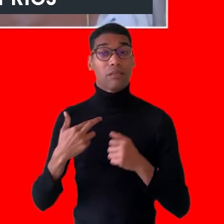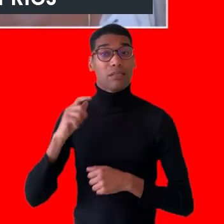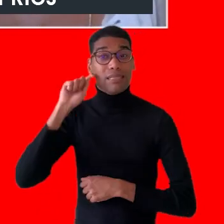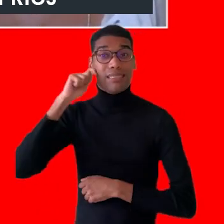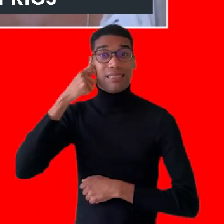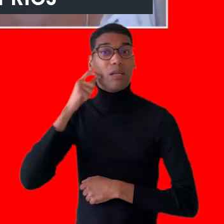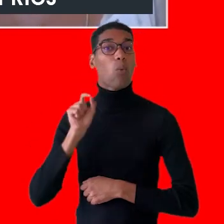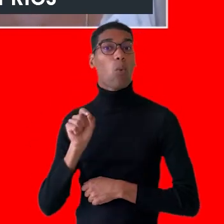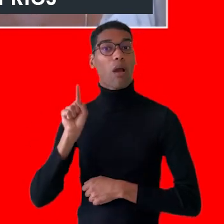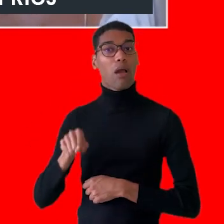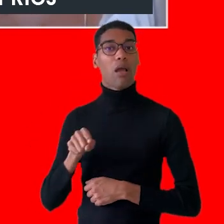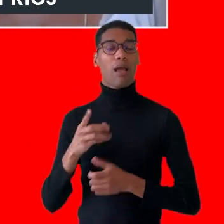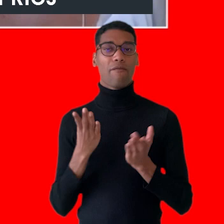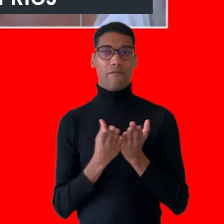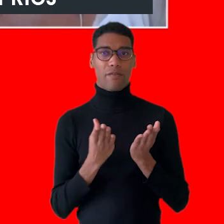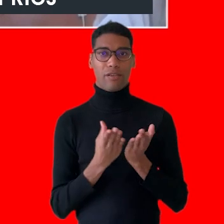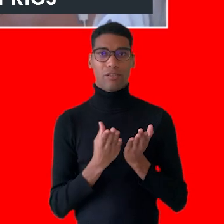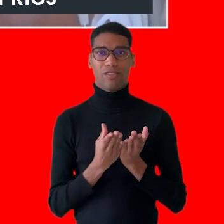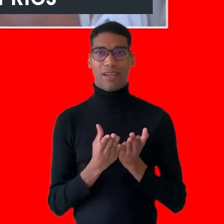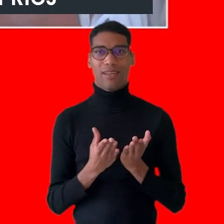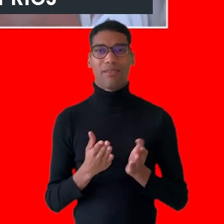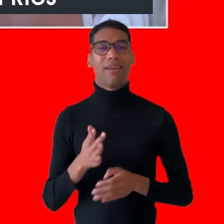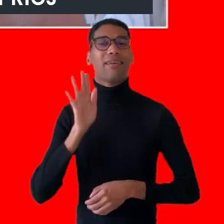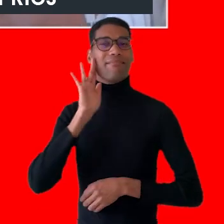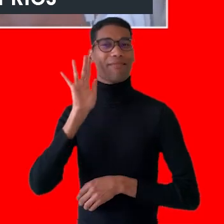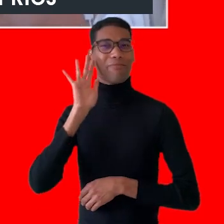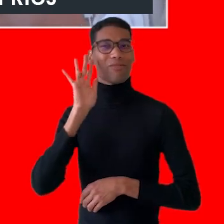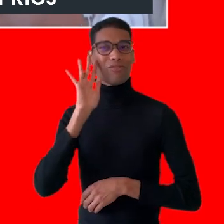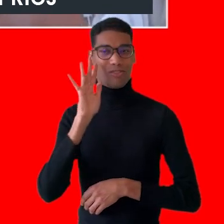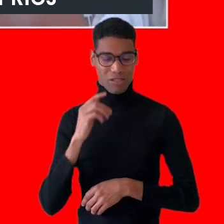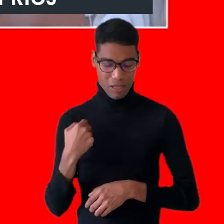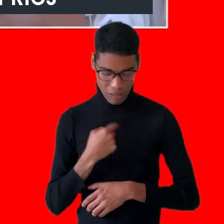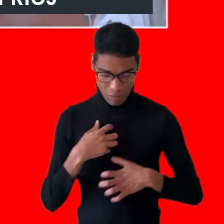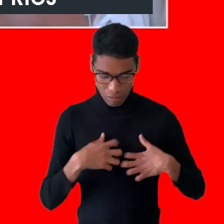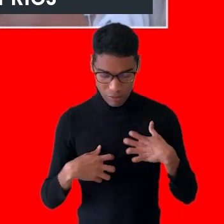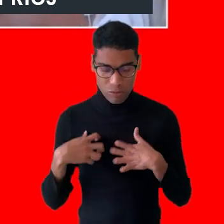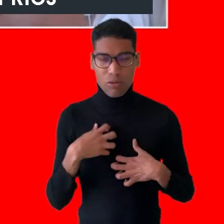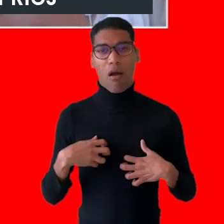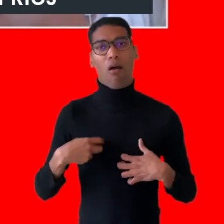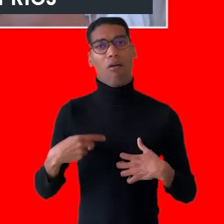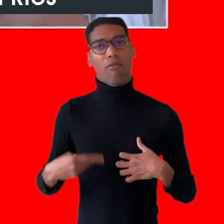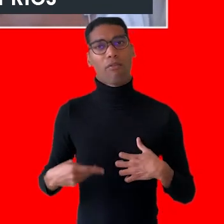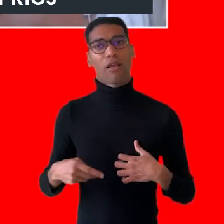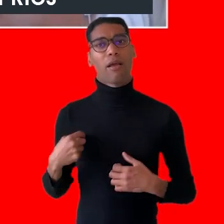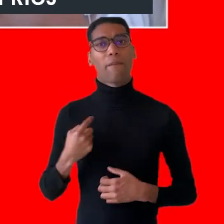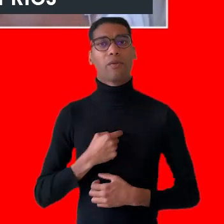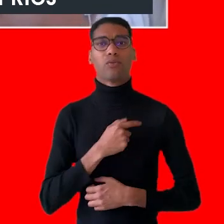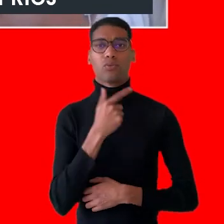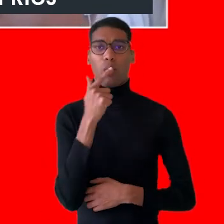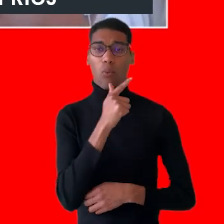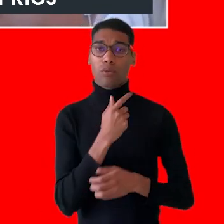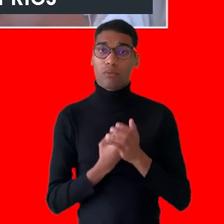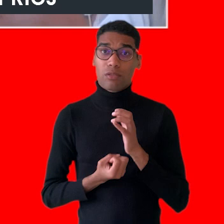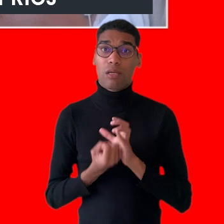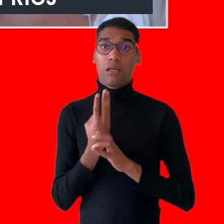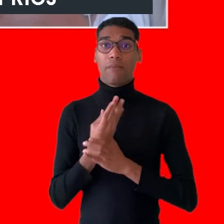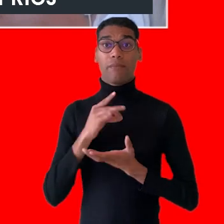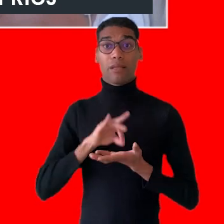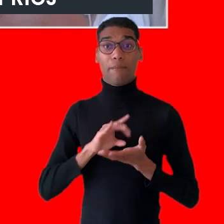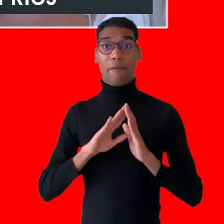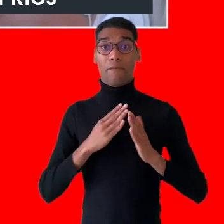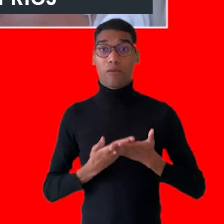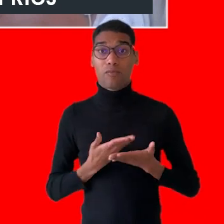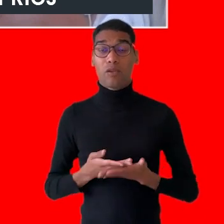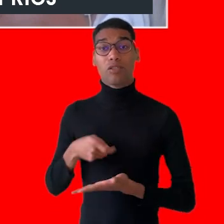são evangélicos, entende? Aqui. Então, imagine o quanto que a gente sofre aqui para que a gente consiga implantar